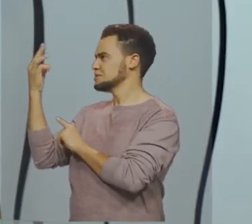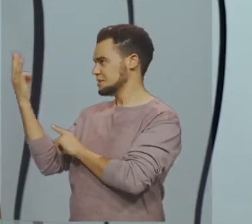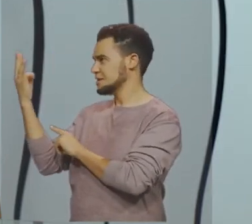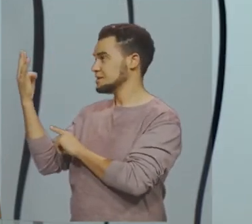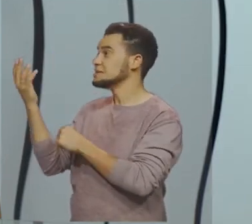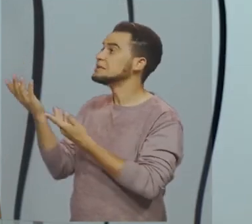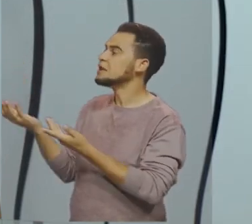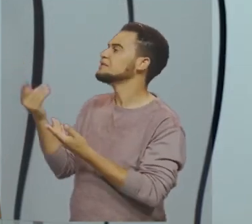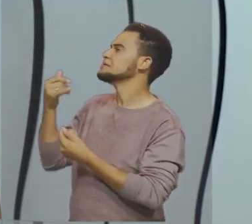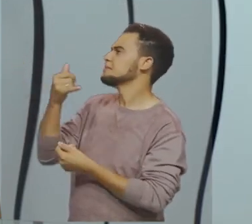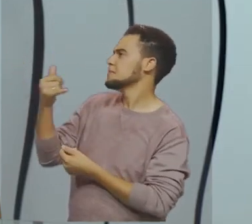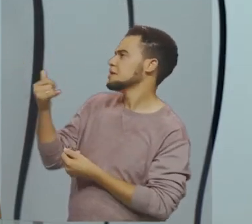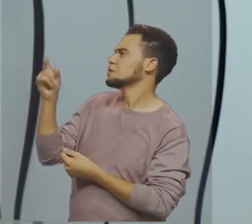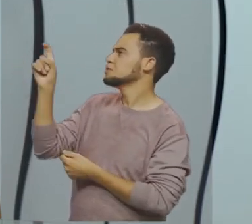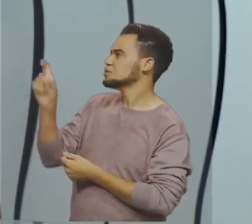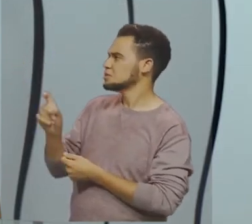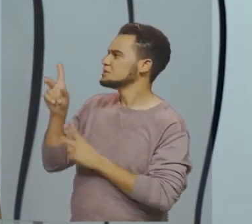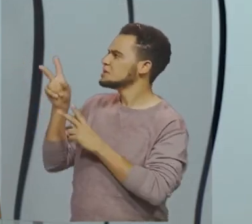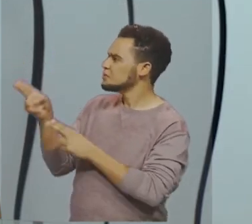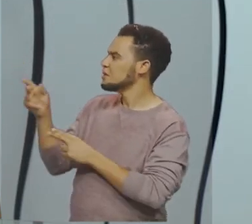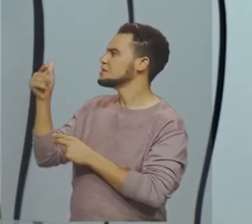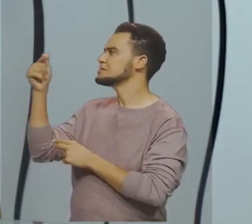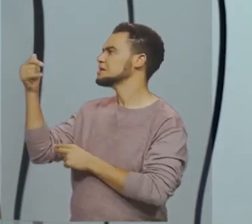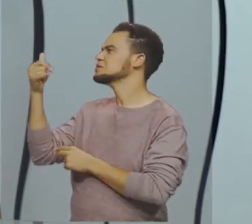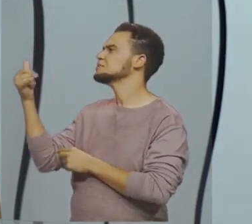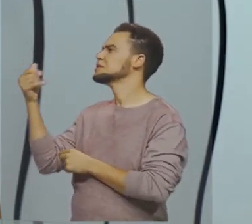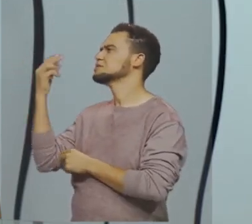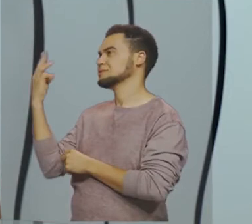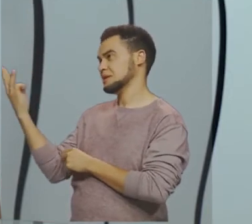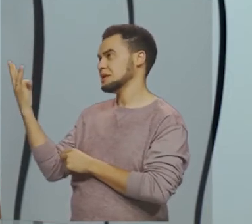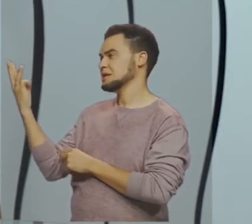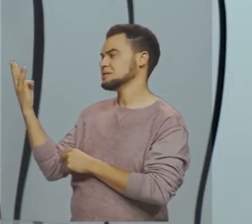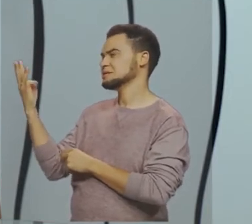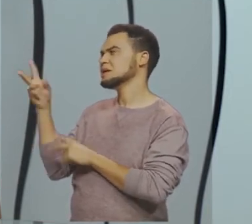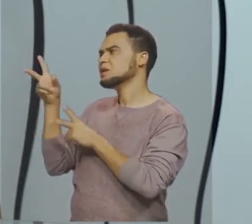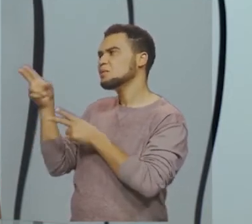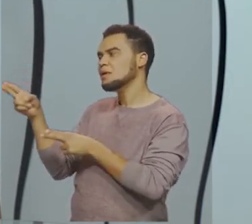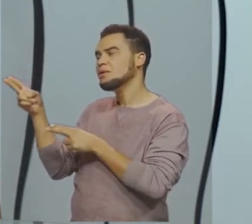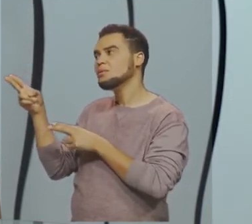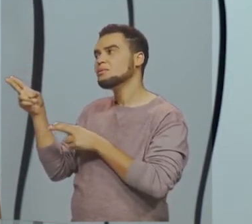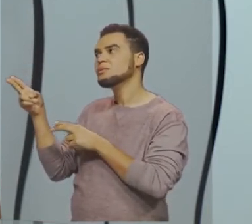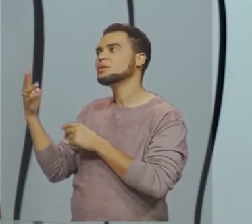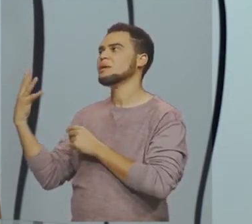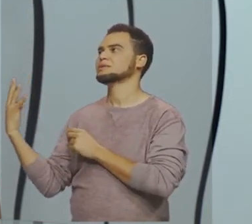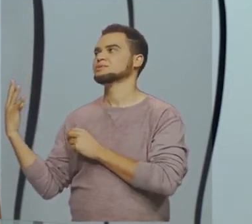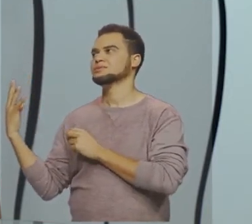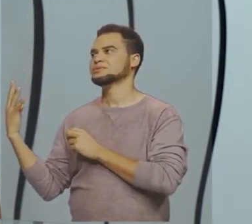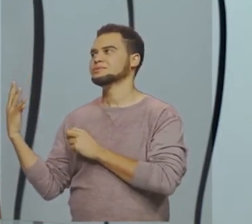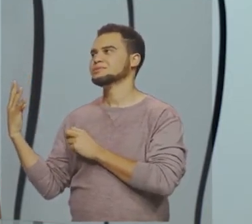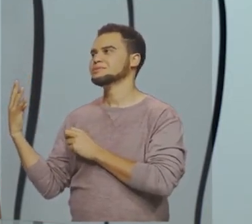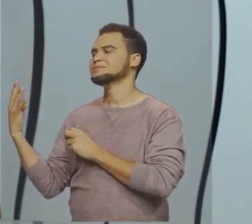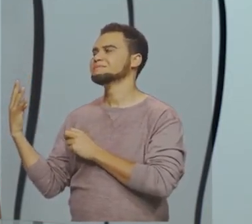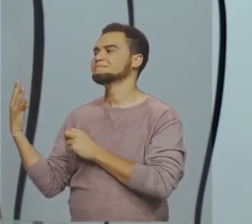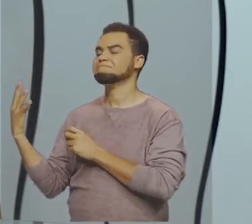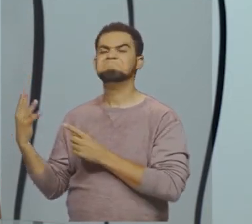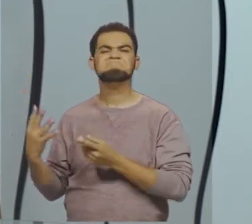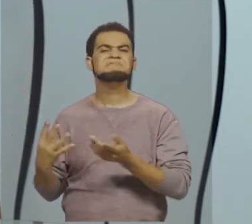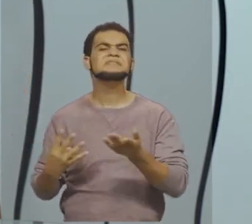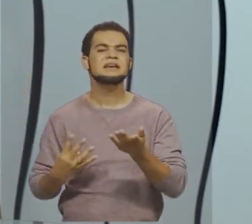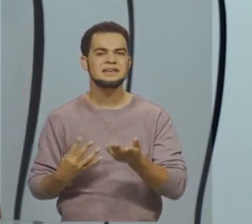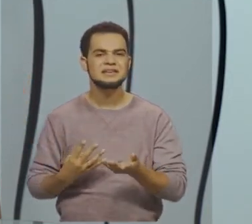x é igual 7 menos 3 é igual a 4. E aí,